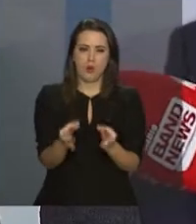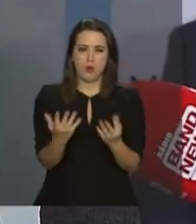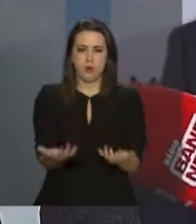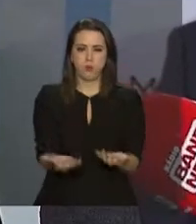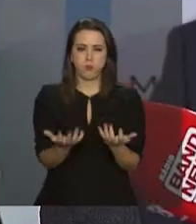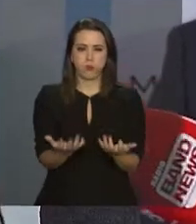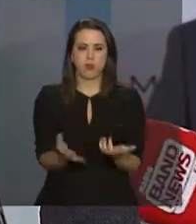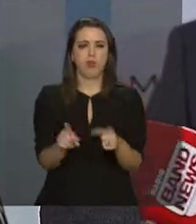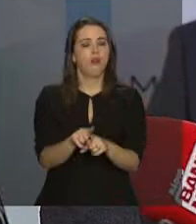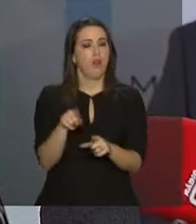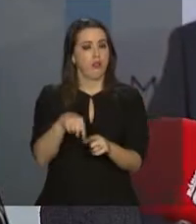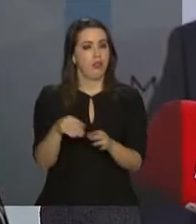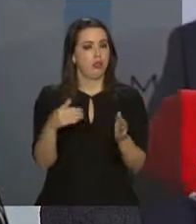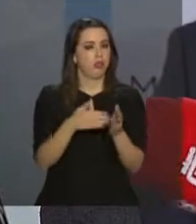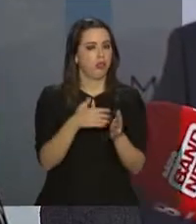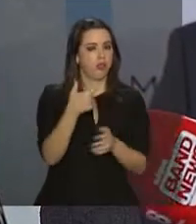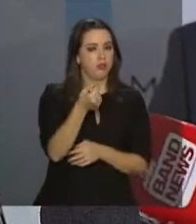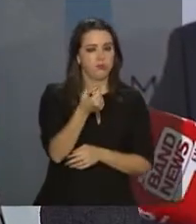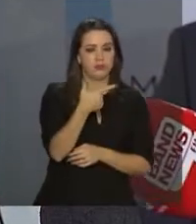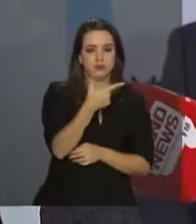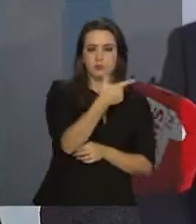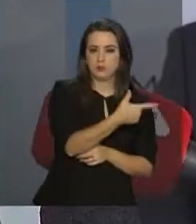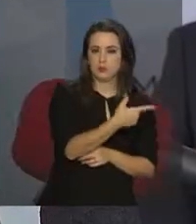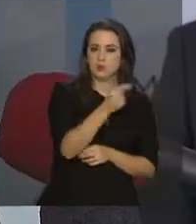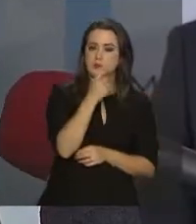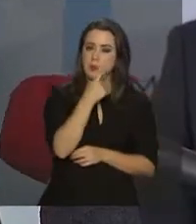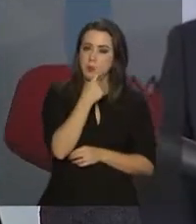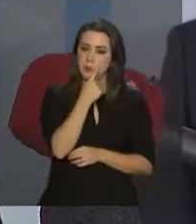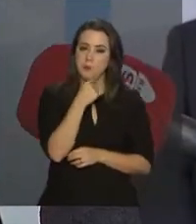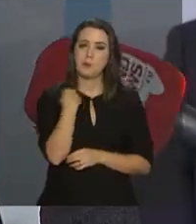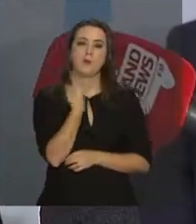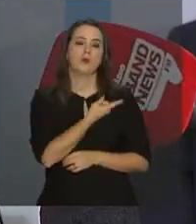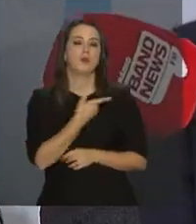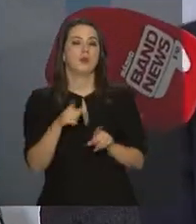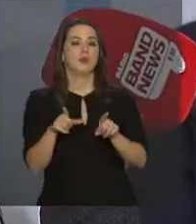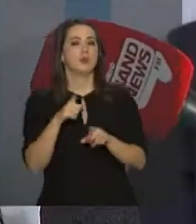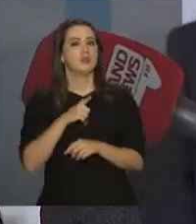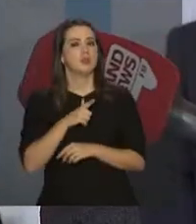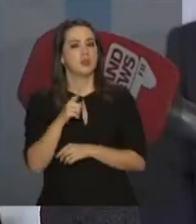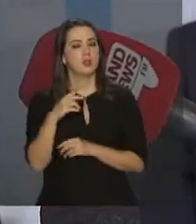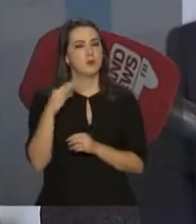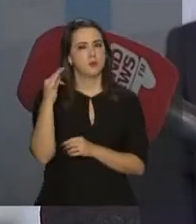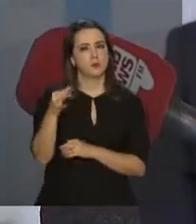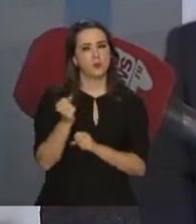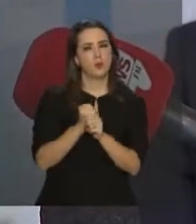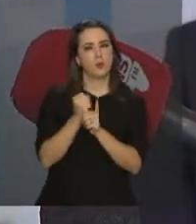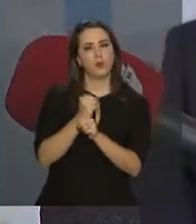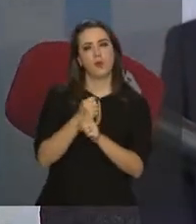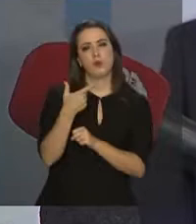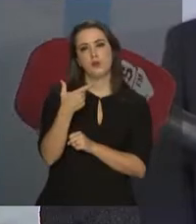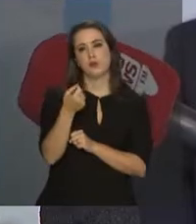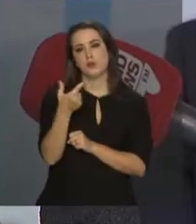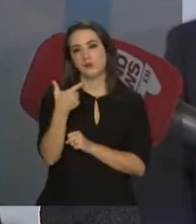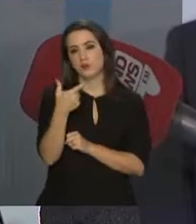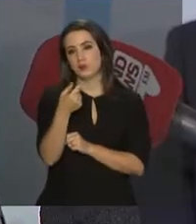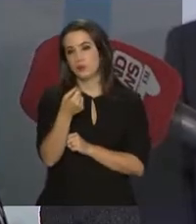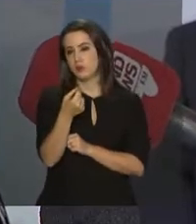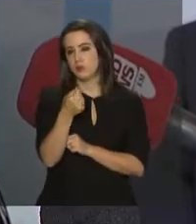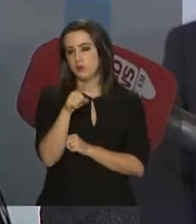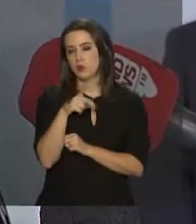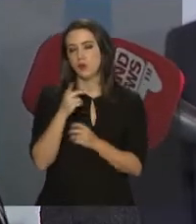aí em 2021 monitoramento feito em parceria entre o ministério da saúde ea anvisa